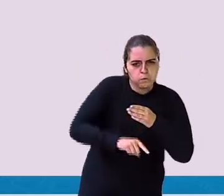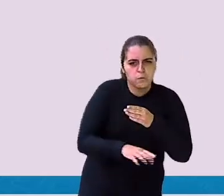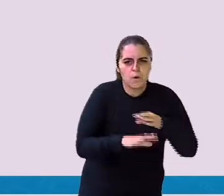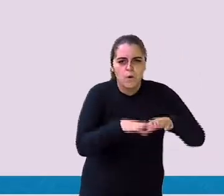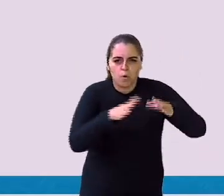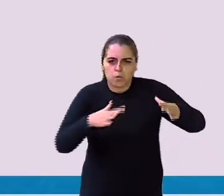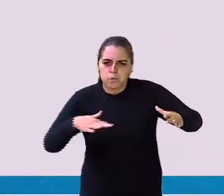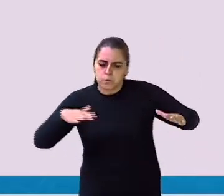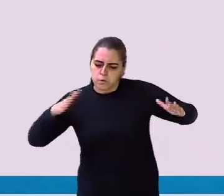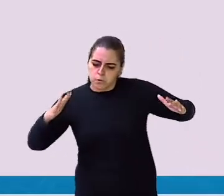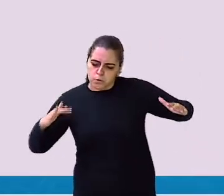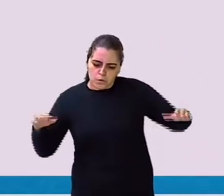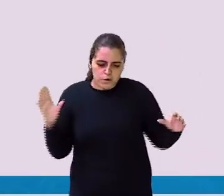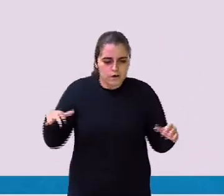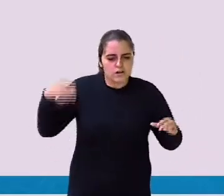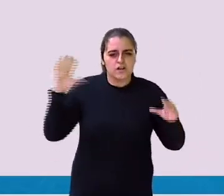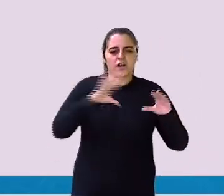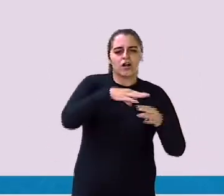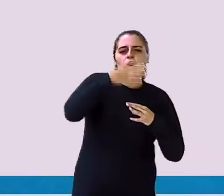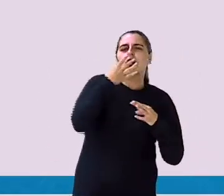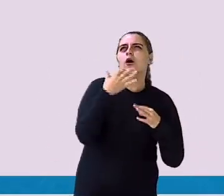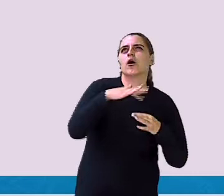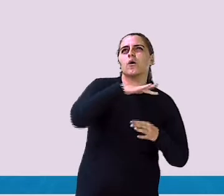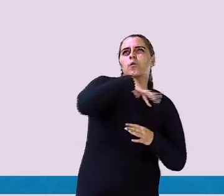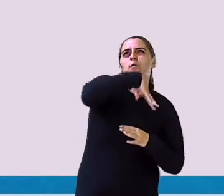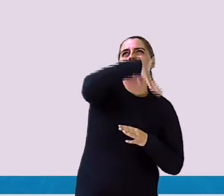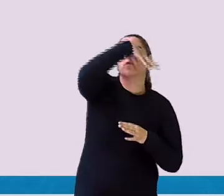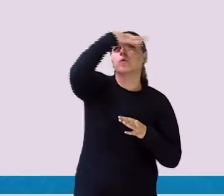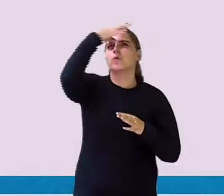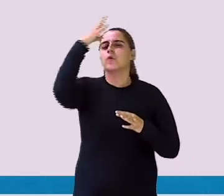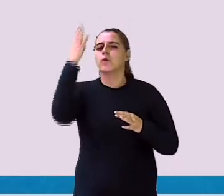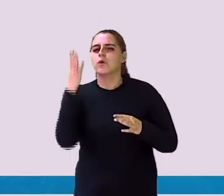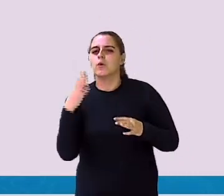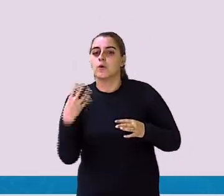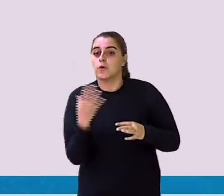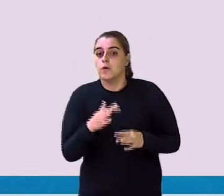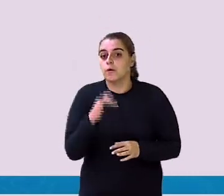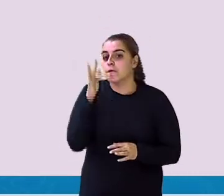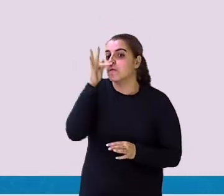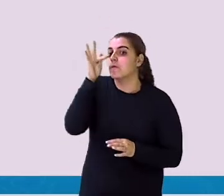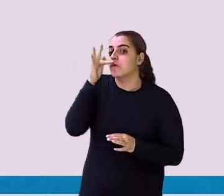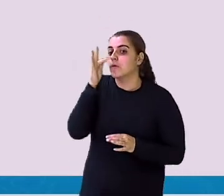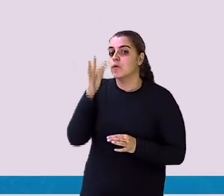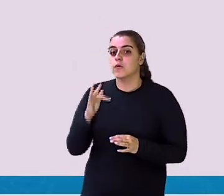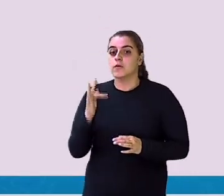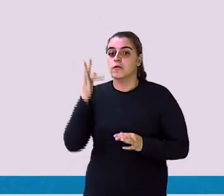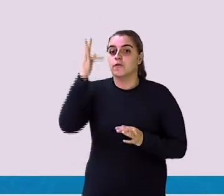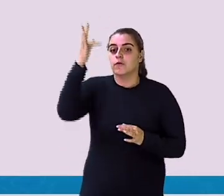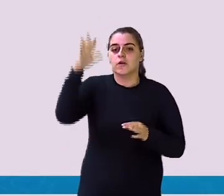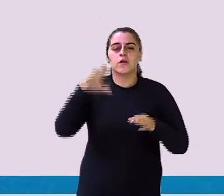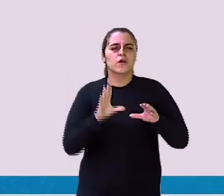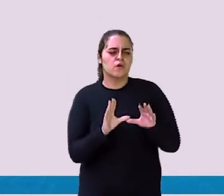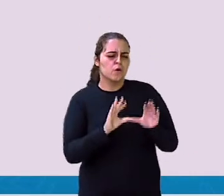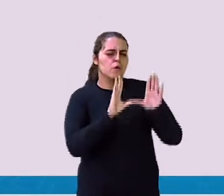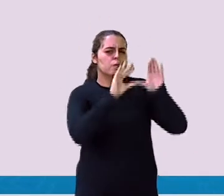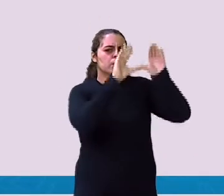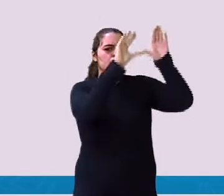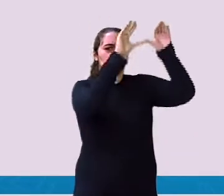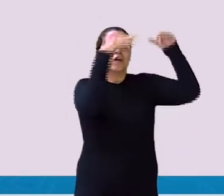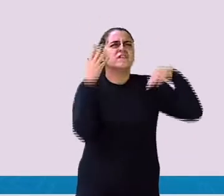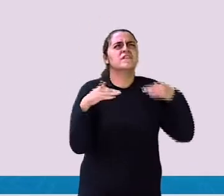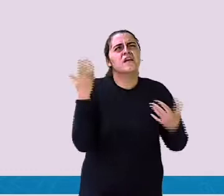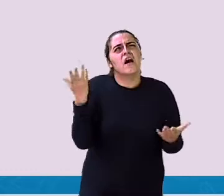Será que os arco-íris terão cores E os passarinhos vão poder voar